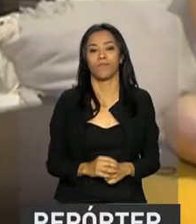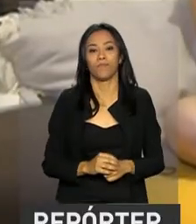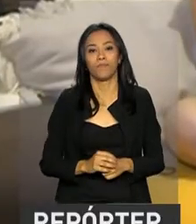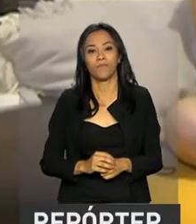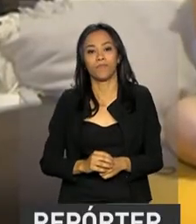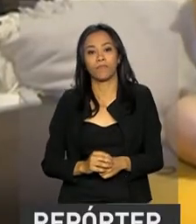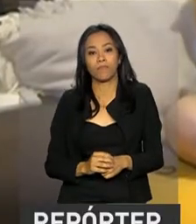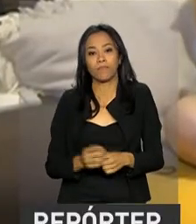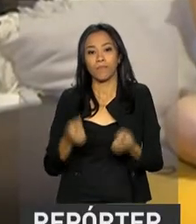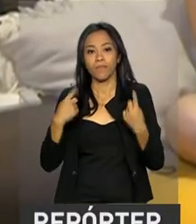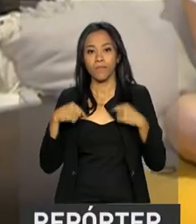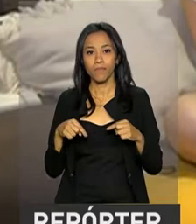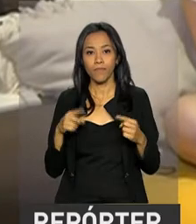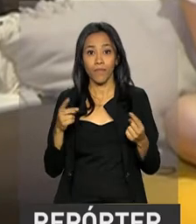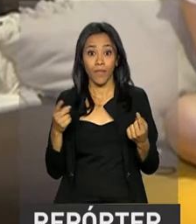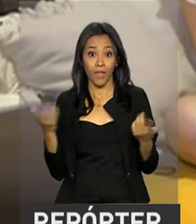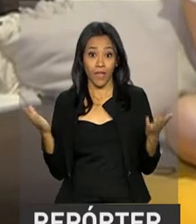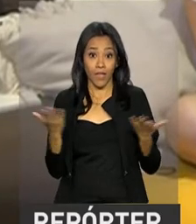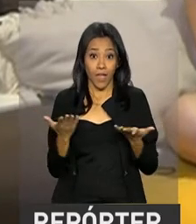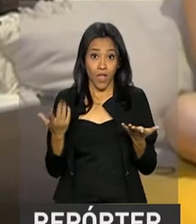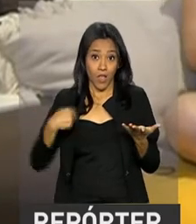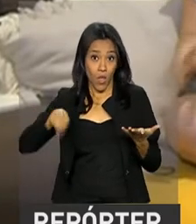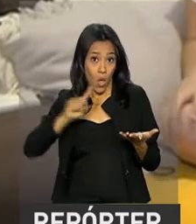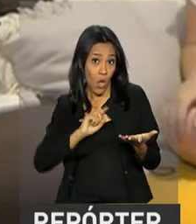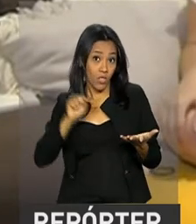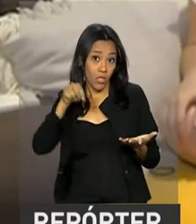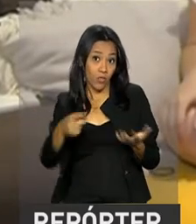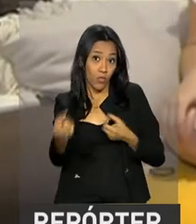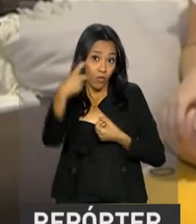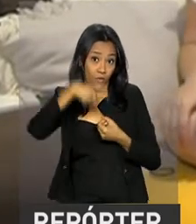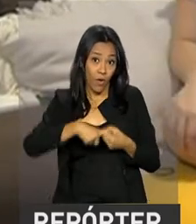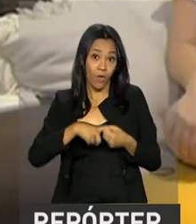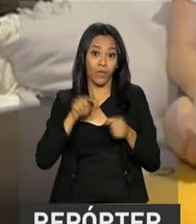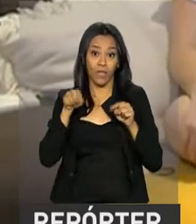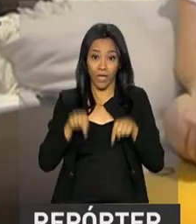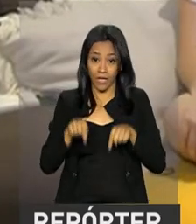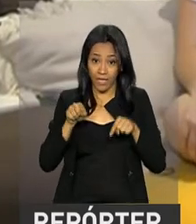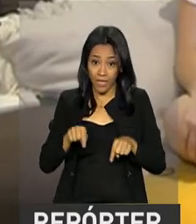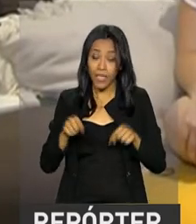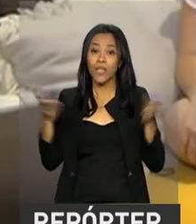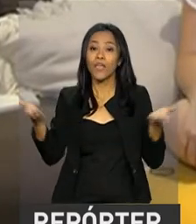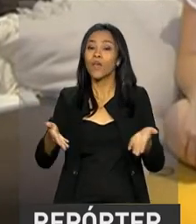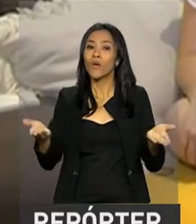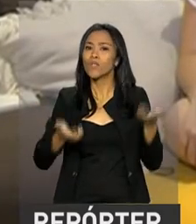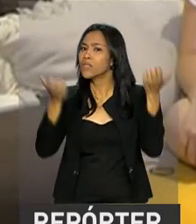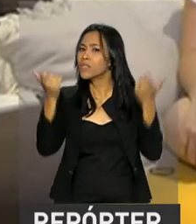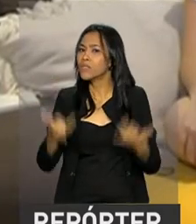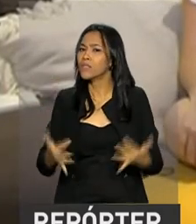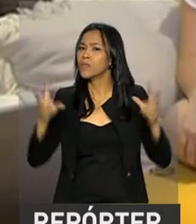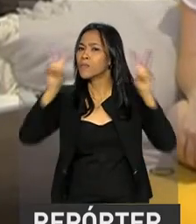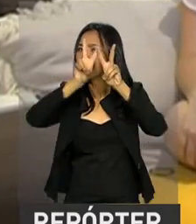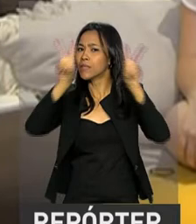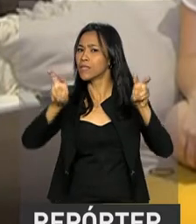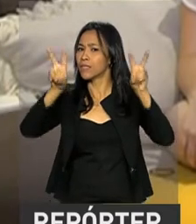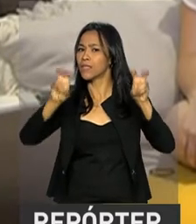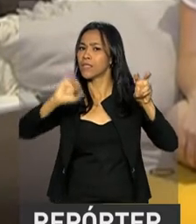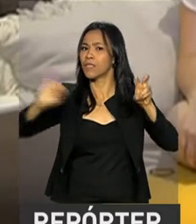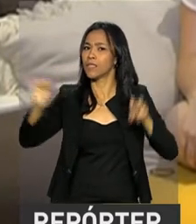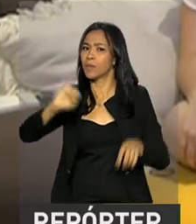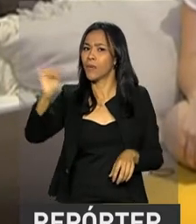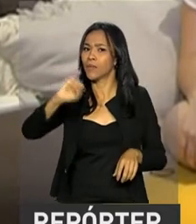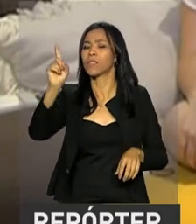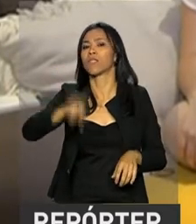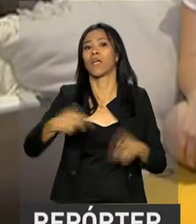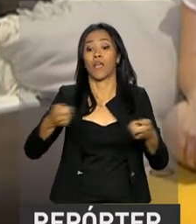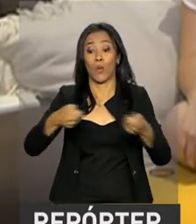e aí pessoal estamos de volta com o oscar o nosso canal novo mundo e hoje a gente vai falar sobre um tema muito importante que é a